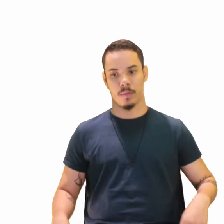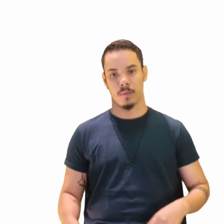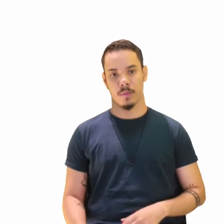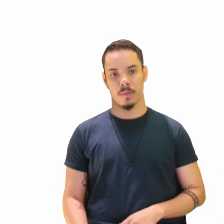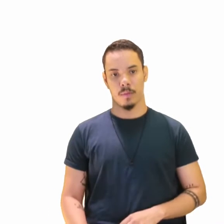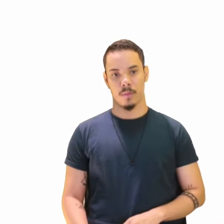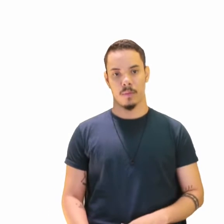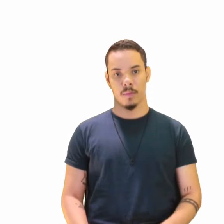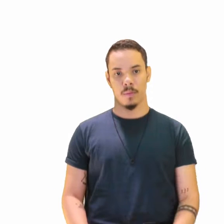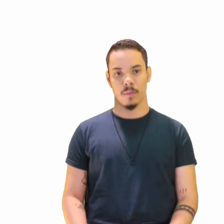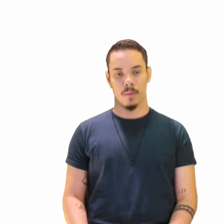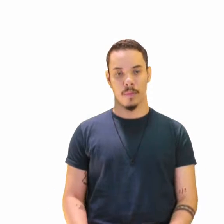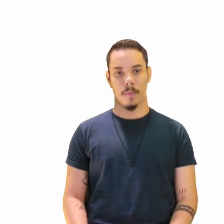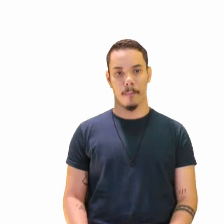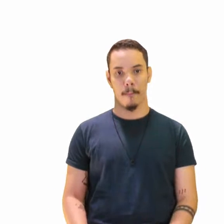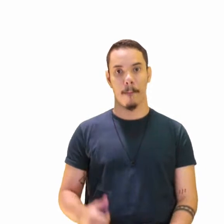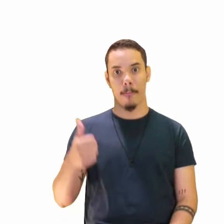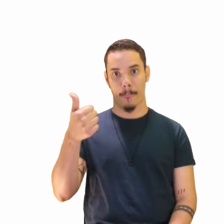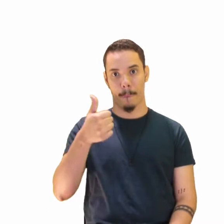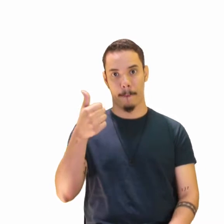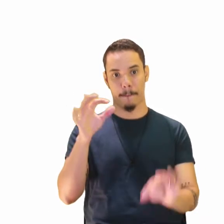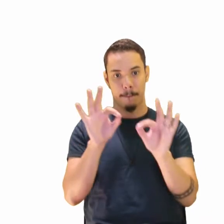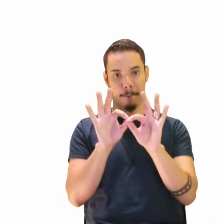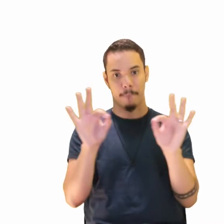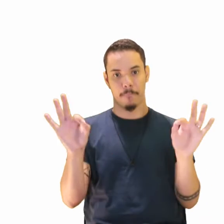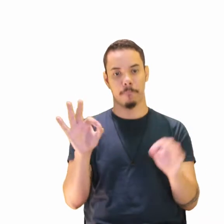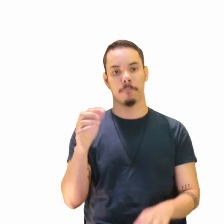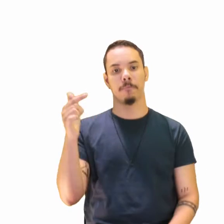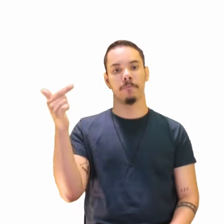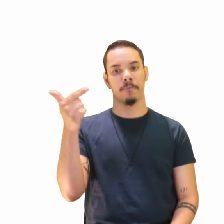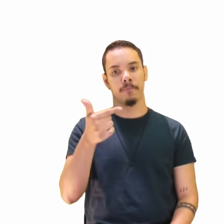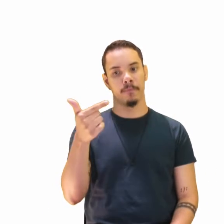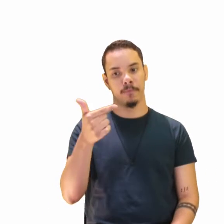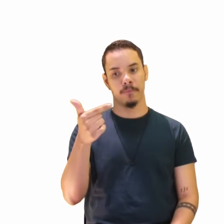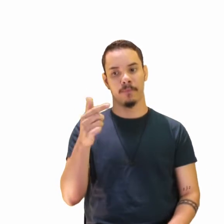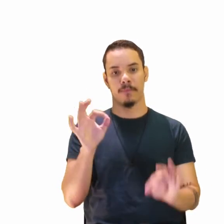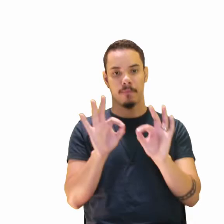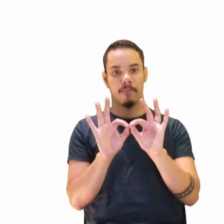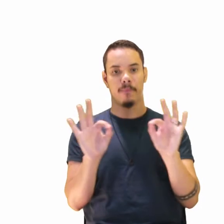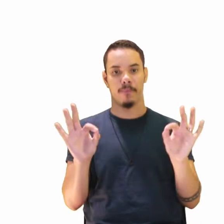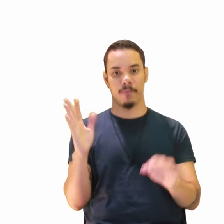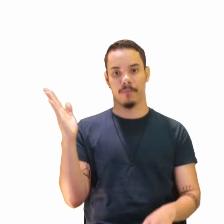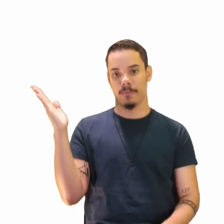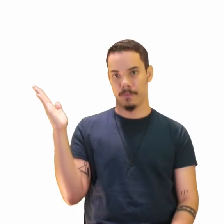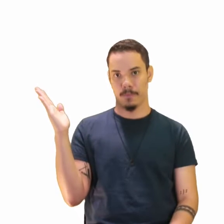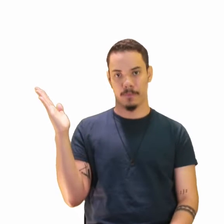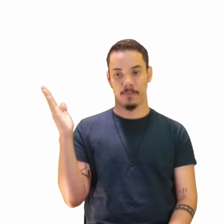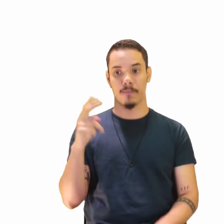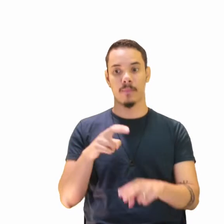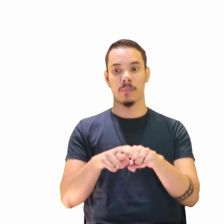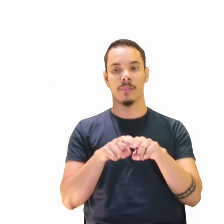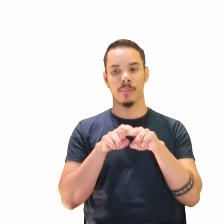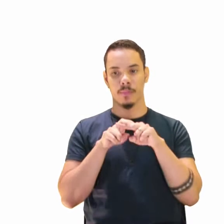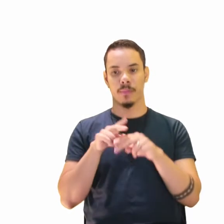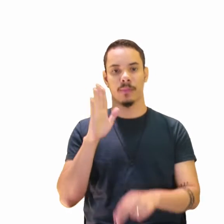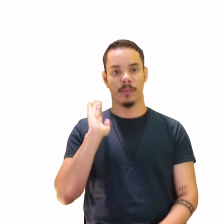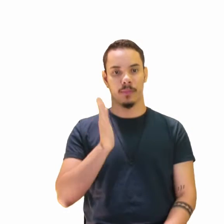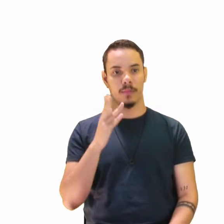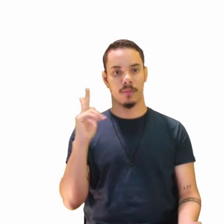Sou ave de rapina, sou mulher, eu sou menina. Então aqui